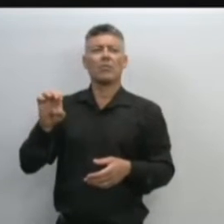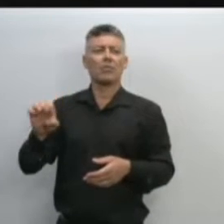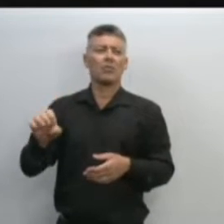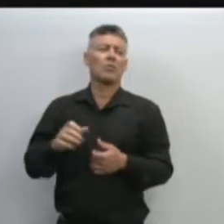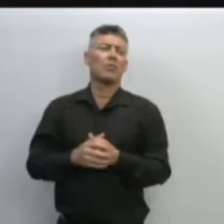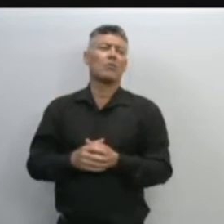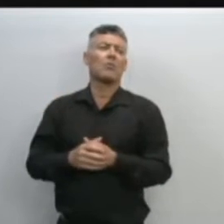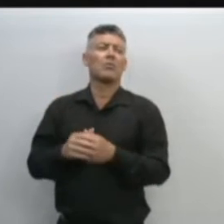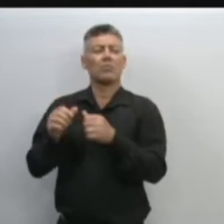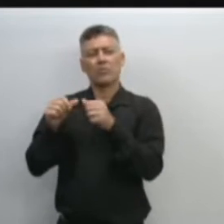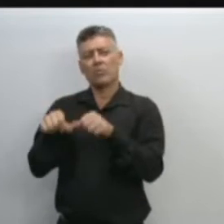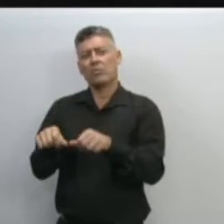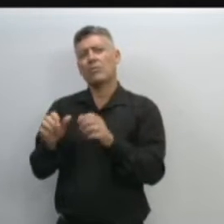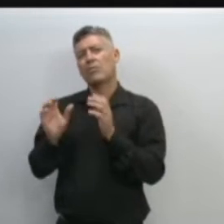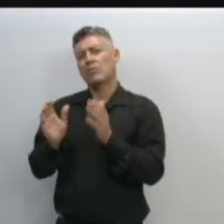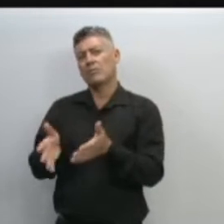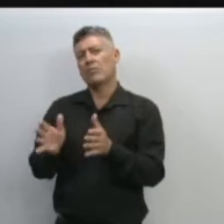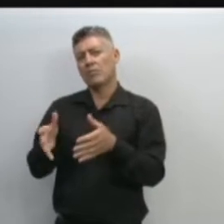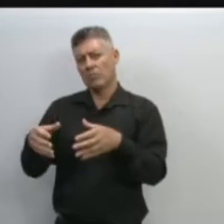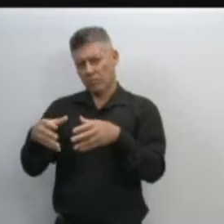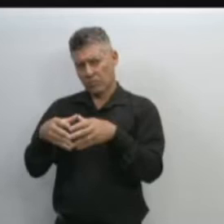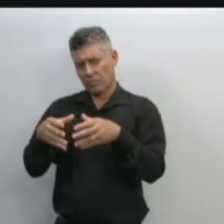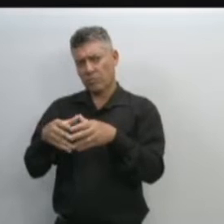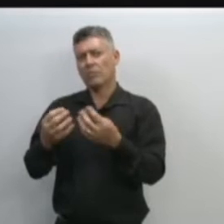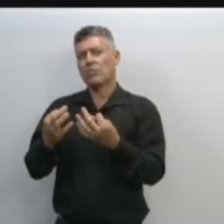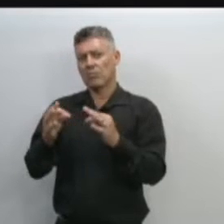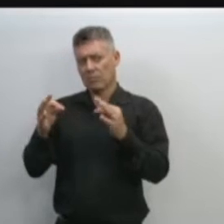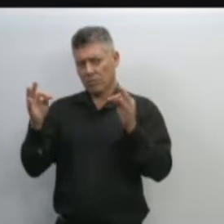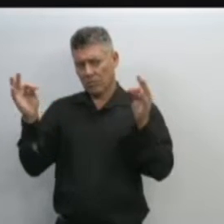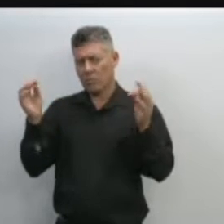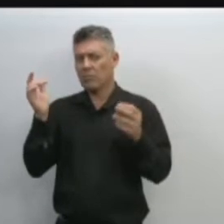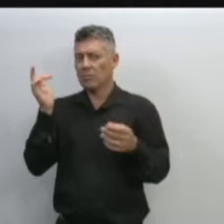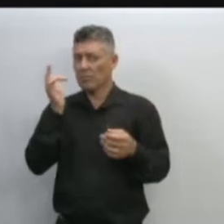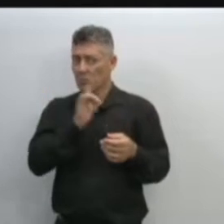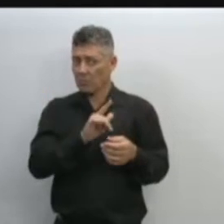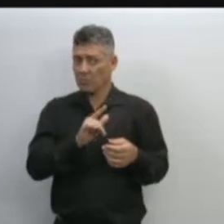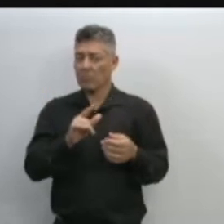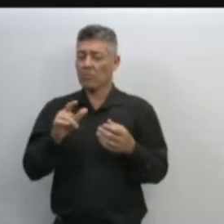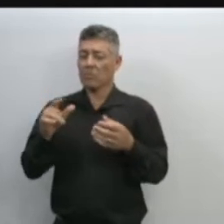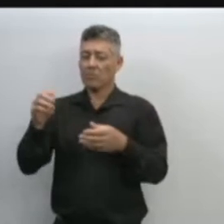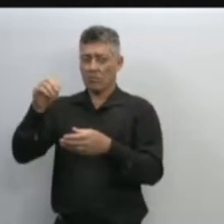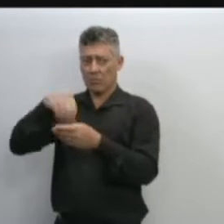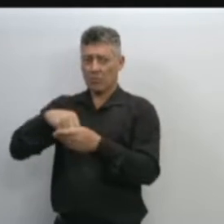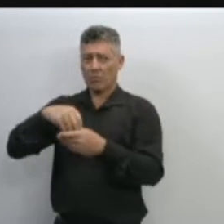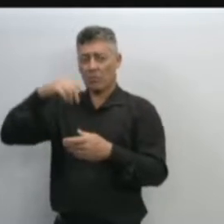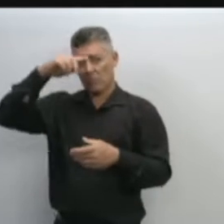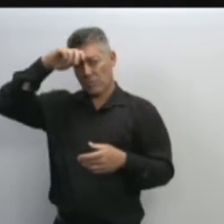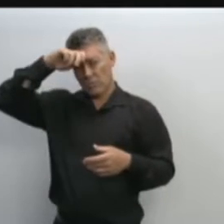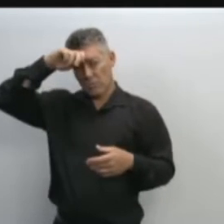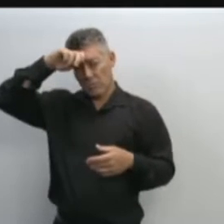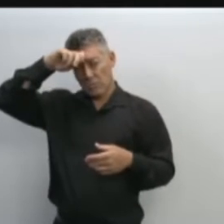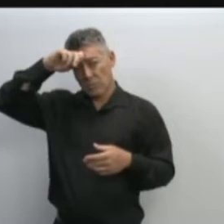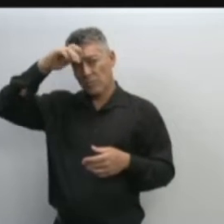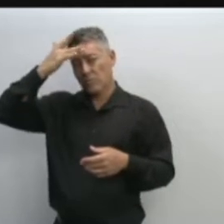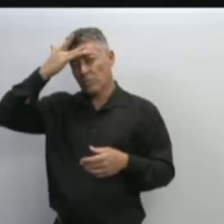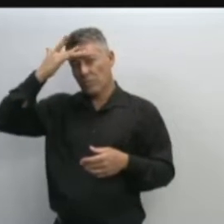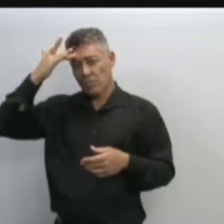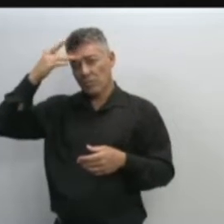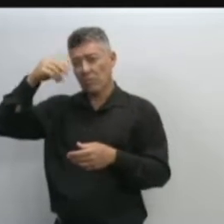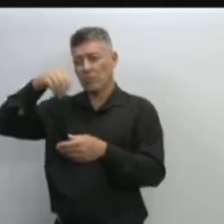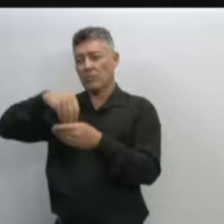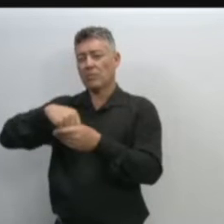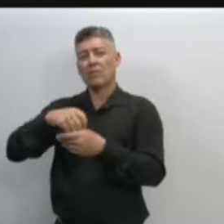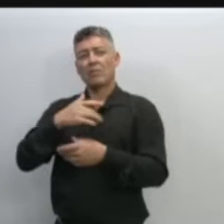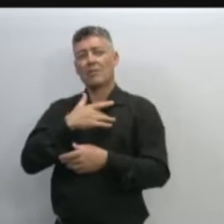terreno, já existe o corpo técnico, poderia sim transformar lá no hospital público, ou mesmo a unidade básica